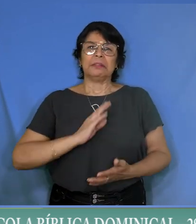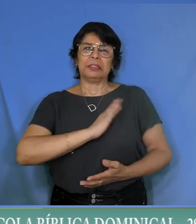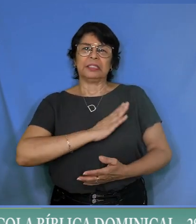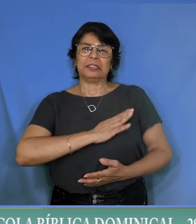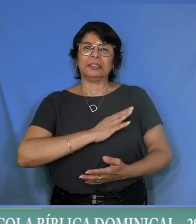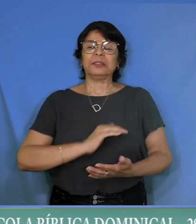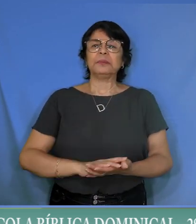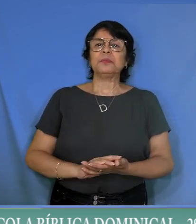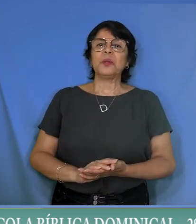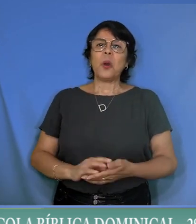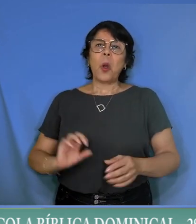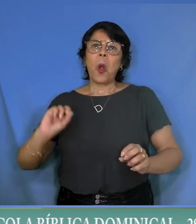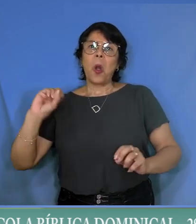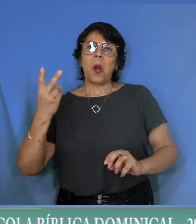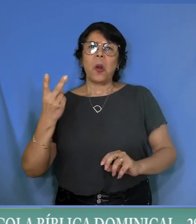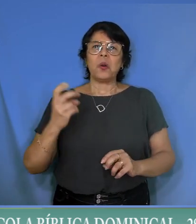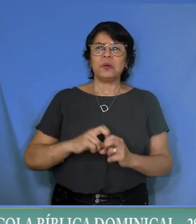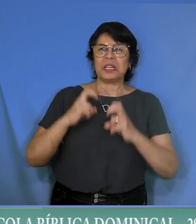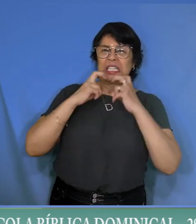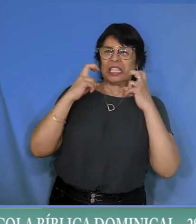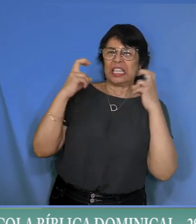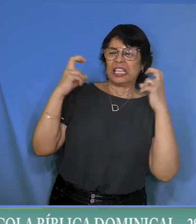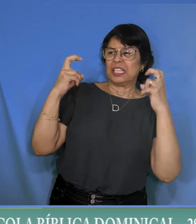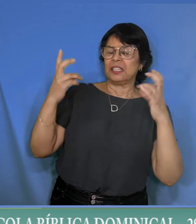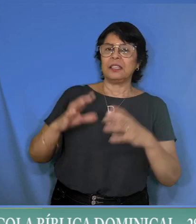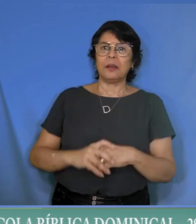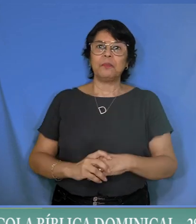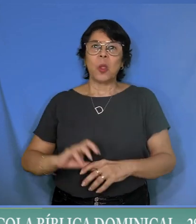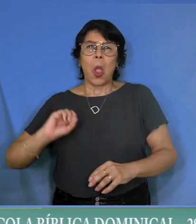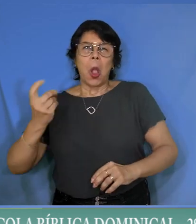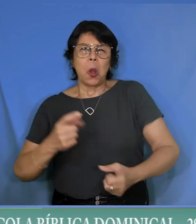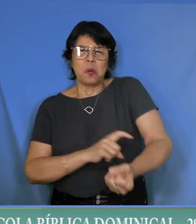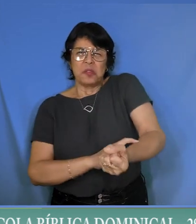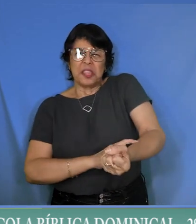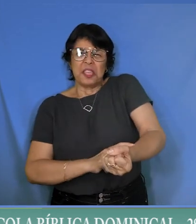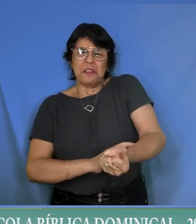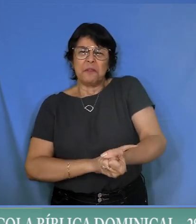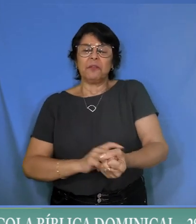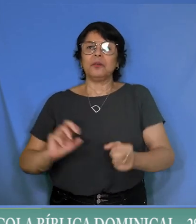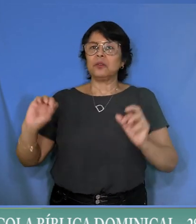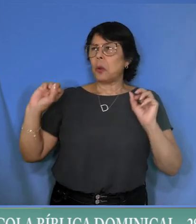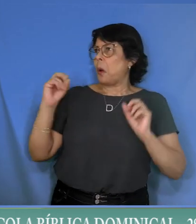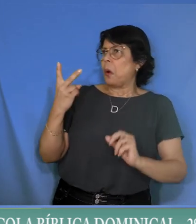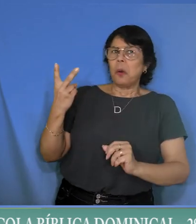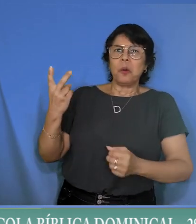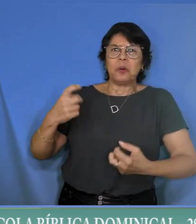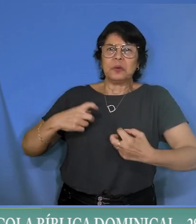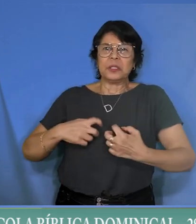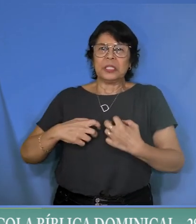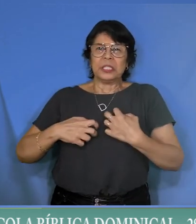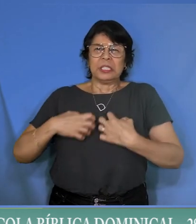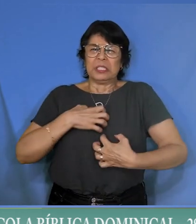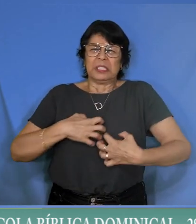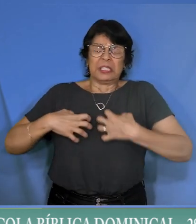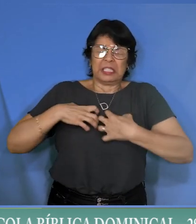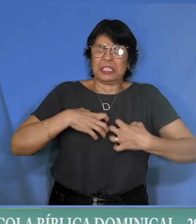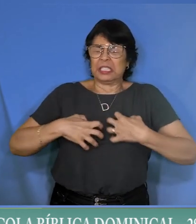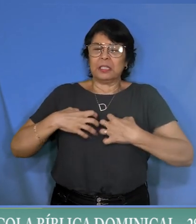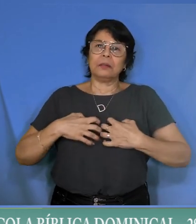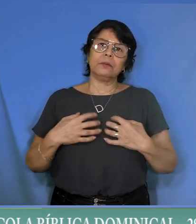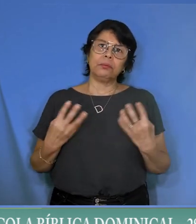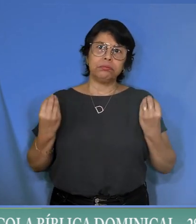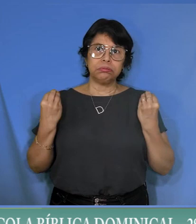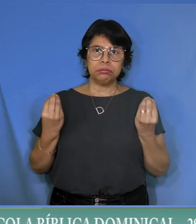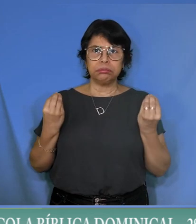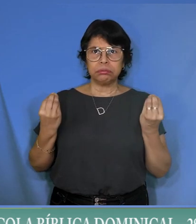Olha, isso causa um choque no Espírito Santo muito grande e causa uma angústia no nosso coração. A razão